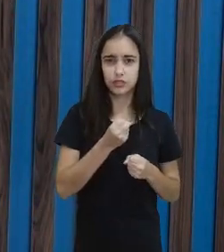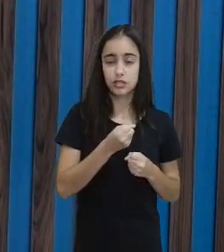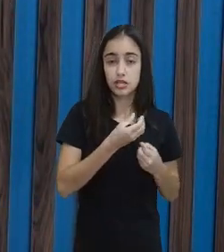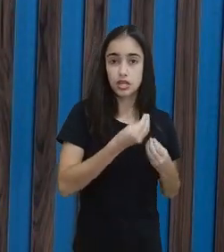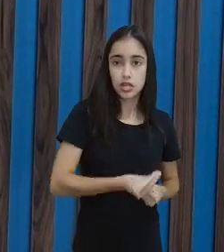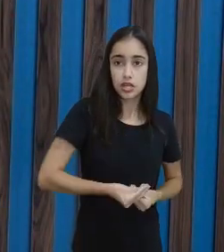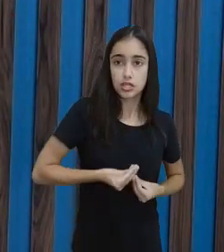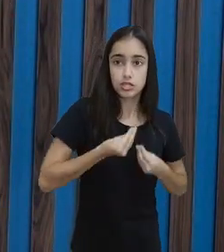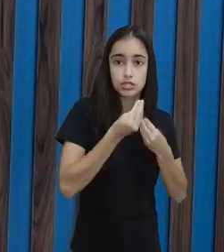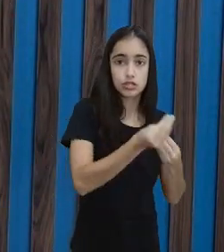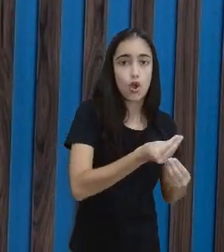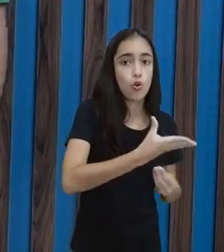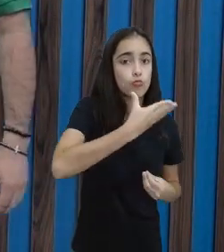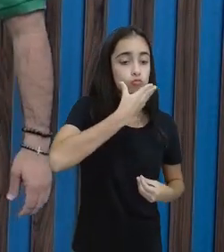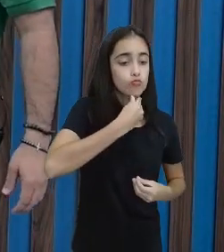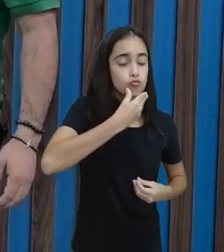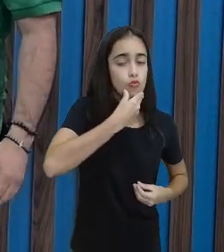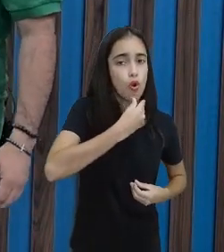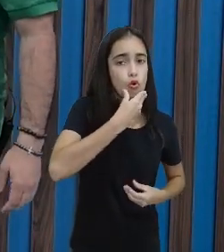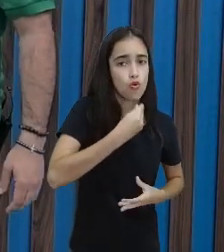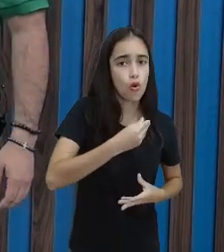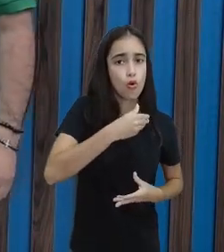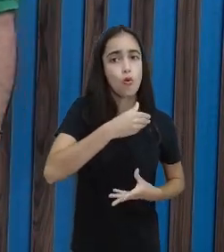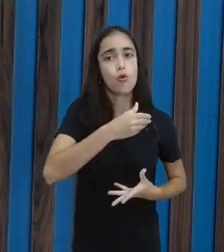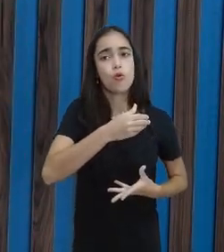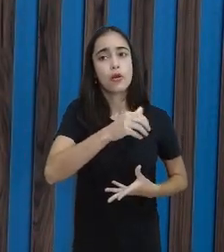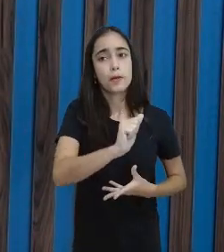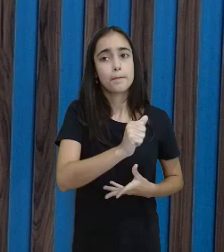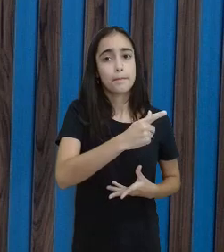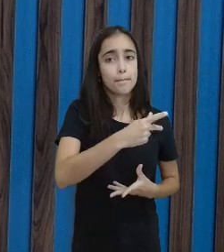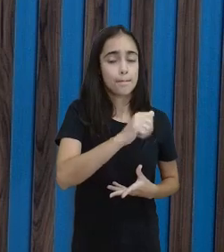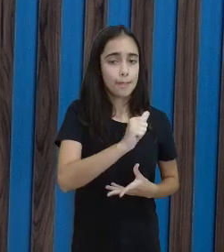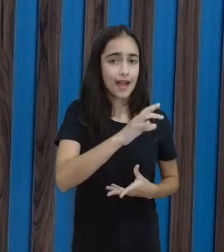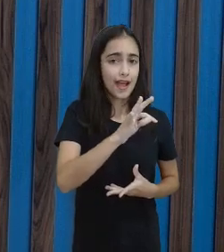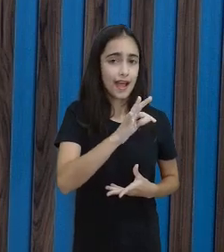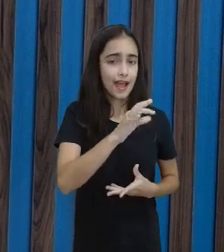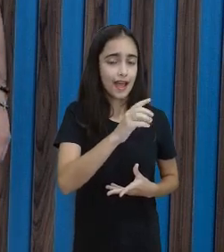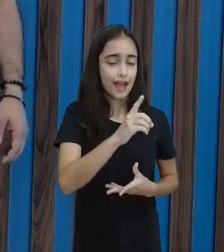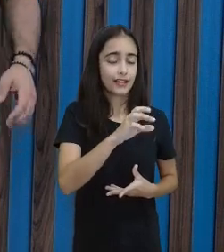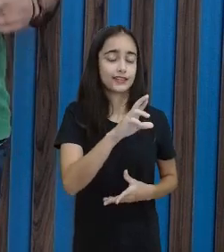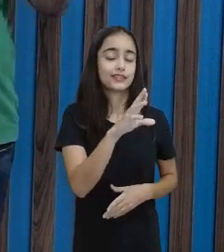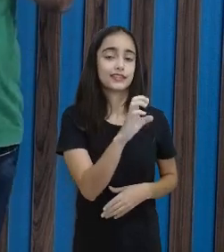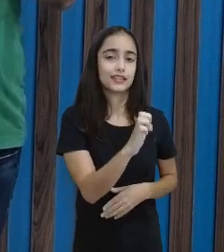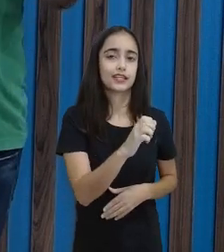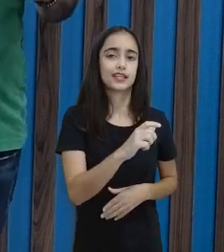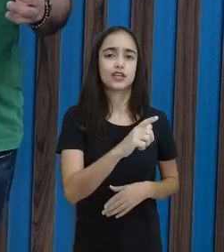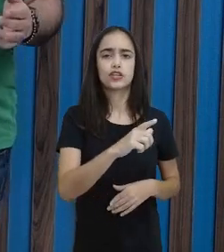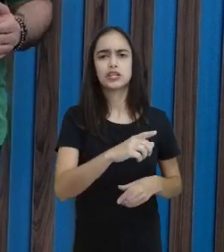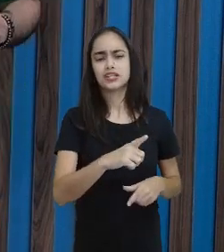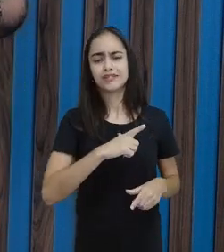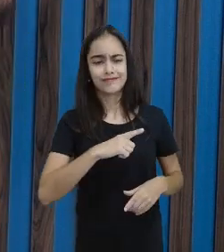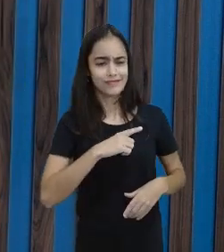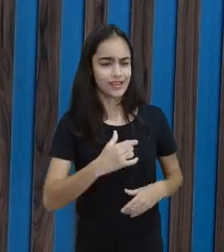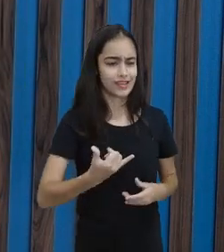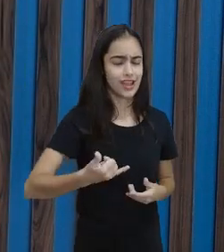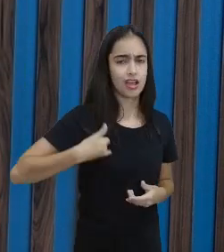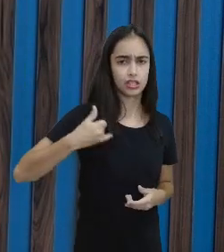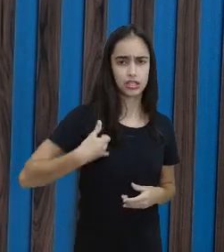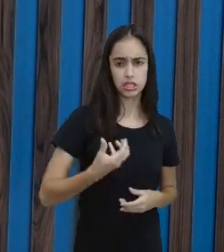padre missionário português Antônio Melo quando tinha aproximadamente 6 anos. Então ele